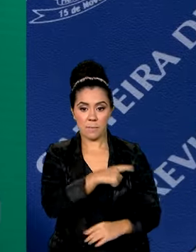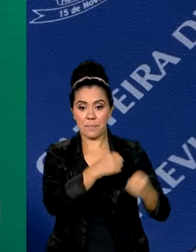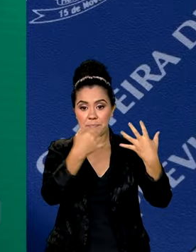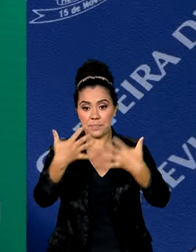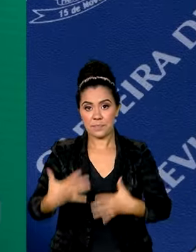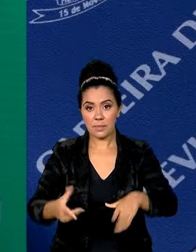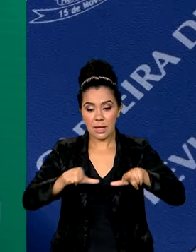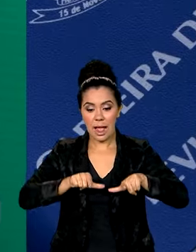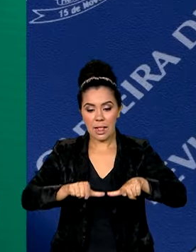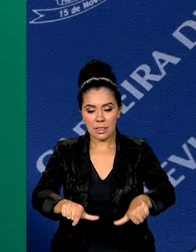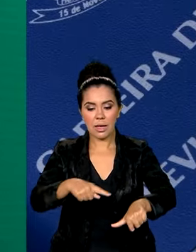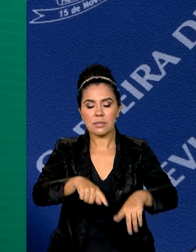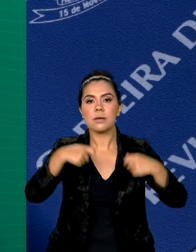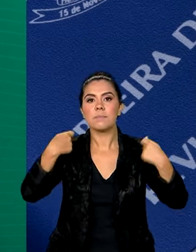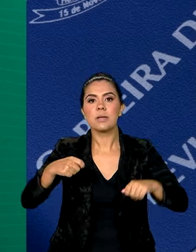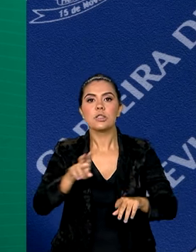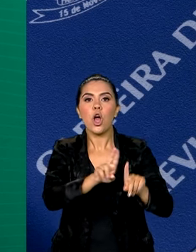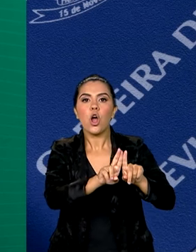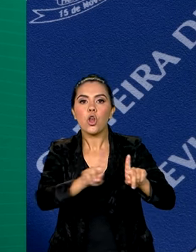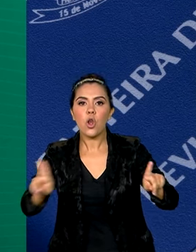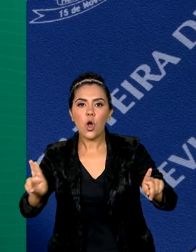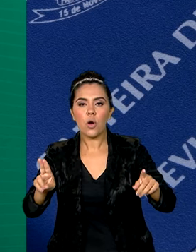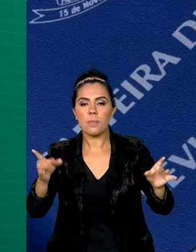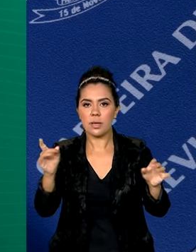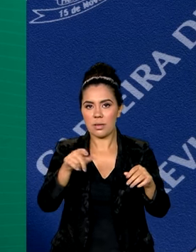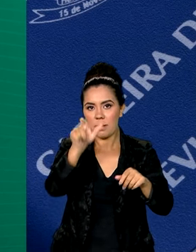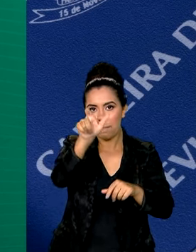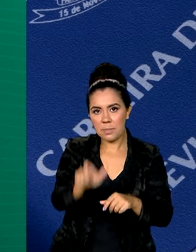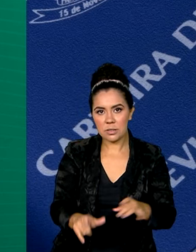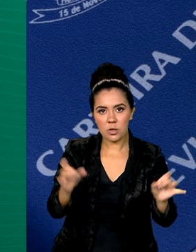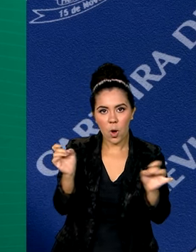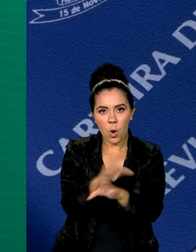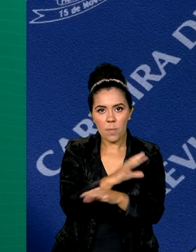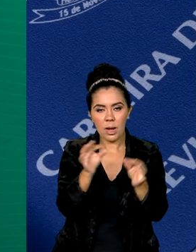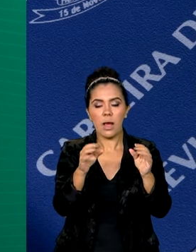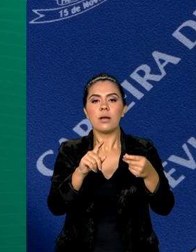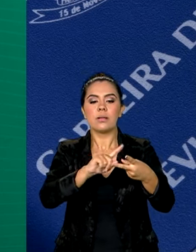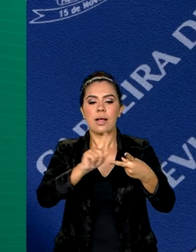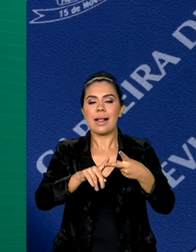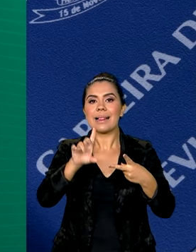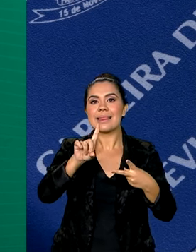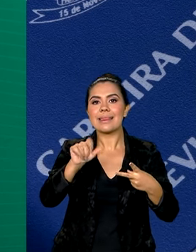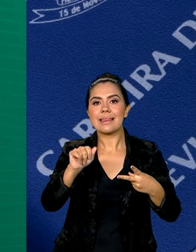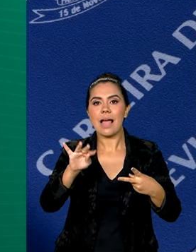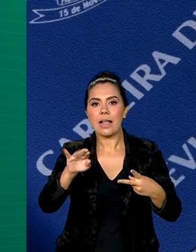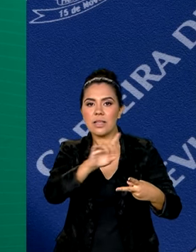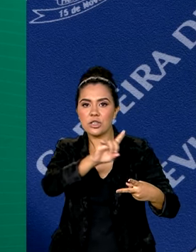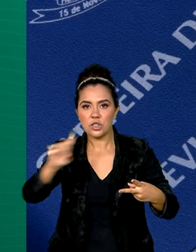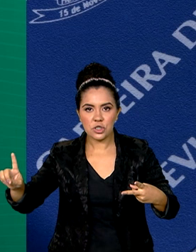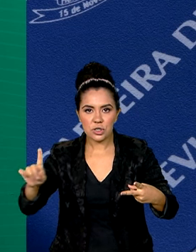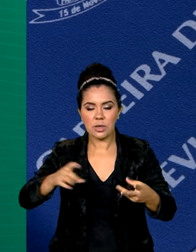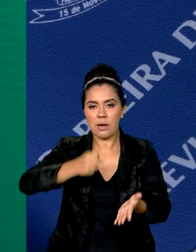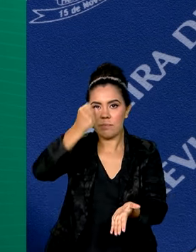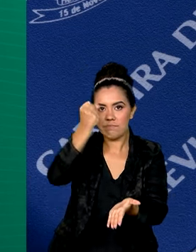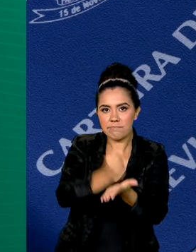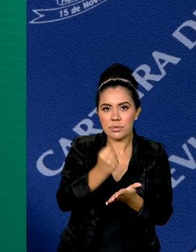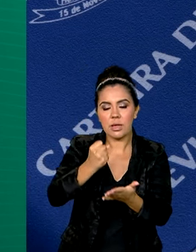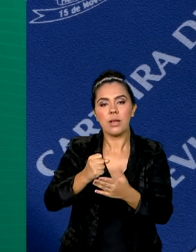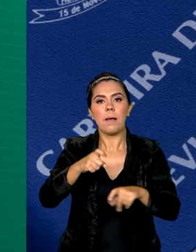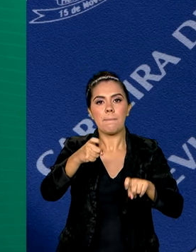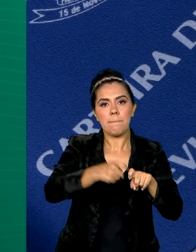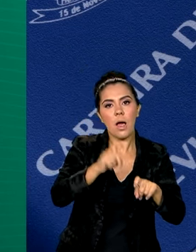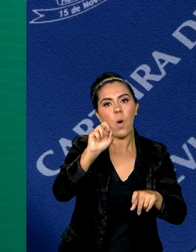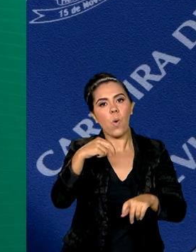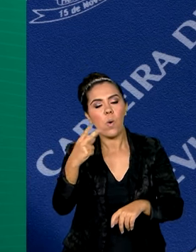atestado deve ter nome completo, data de emissão do documento médico ou odontológico, que não poderá